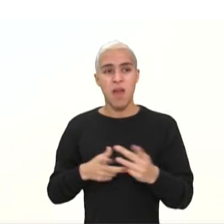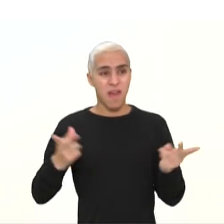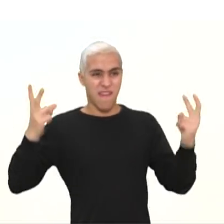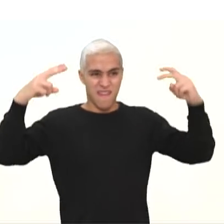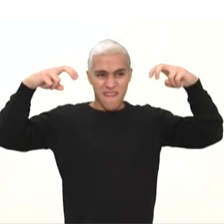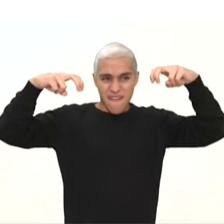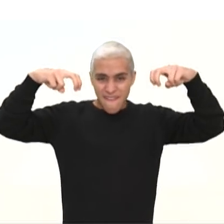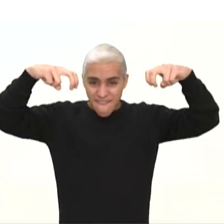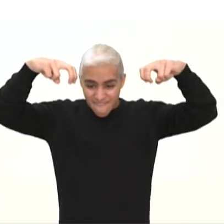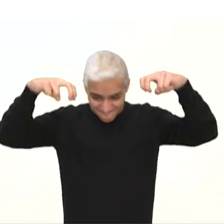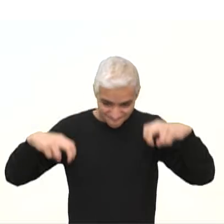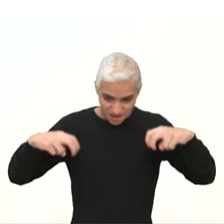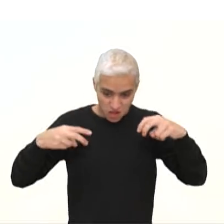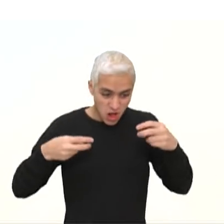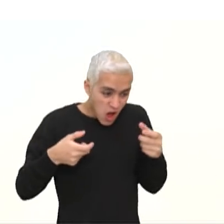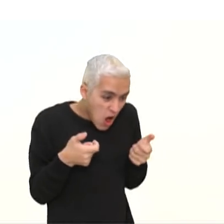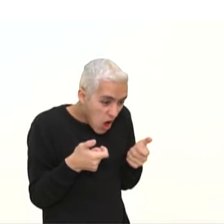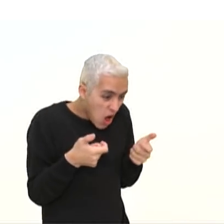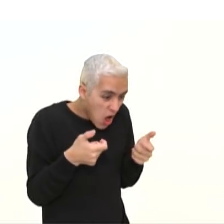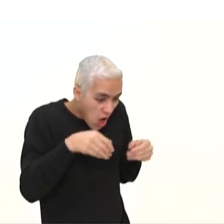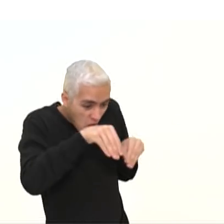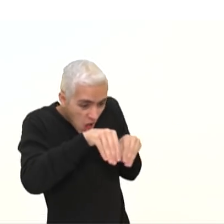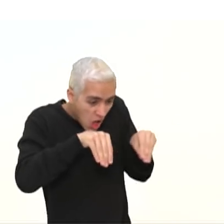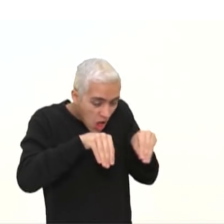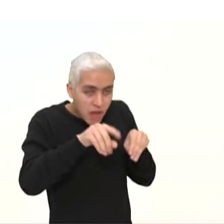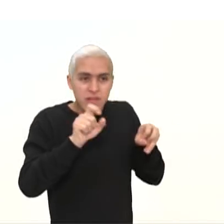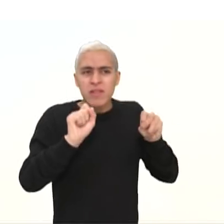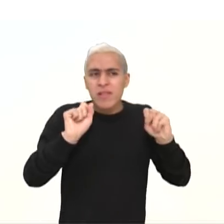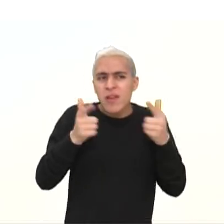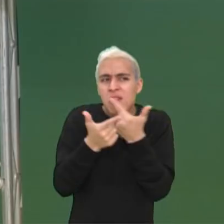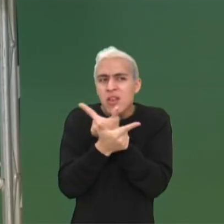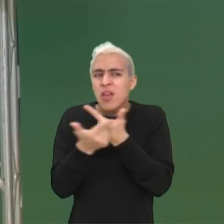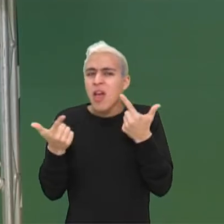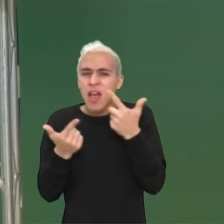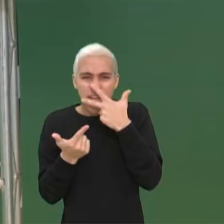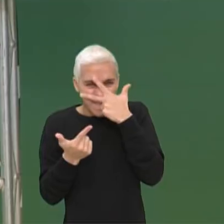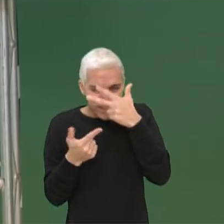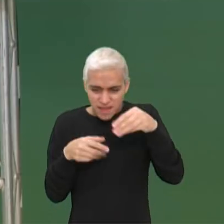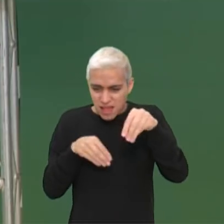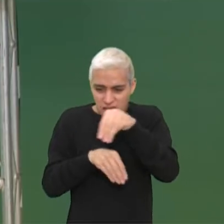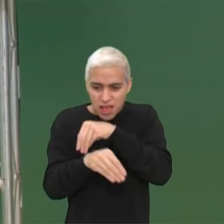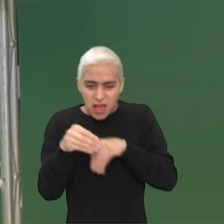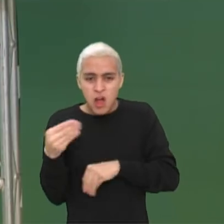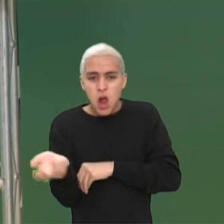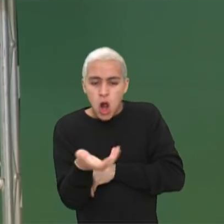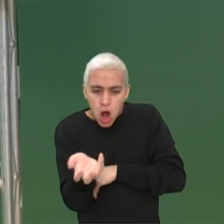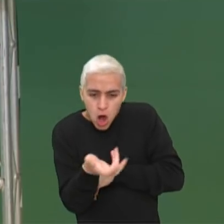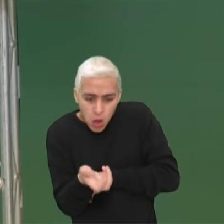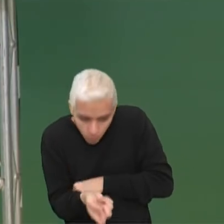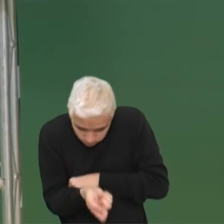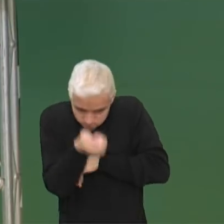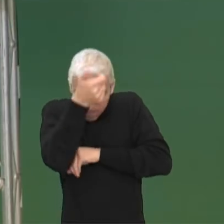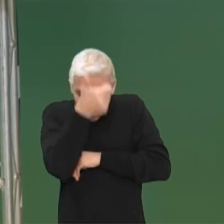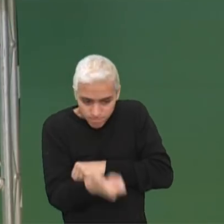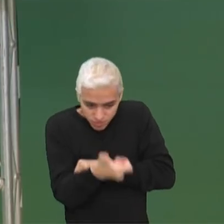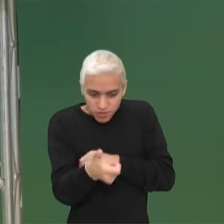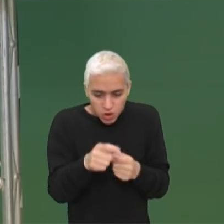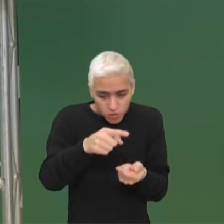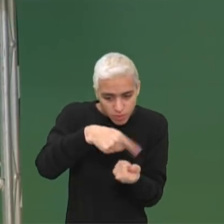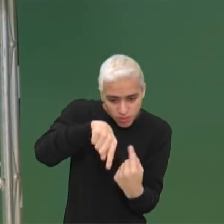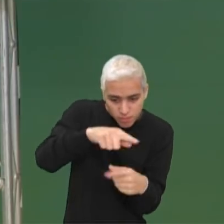de uma atividade ali de jogo. É um jogo de sorte, né? Pode ver que ele vai mexer os dados ali, vai jogar no